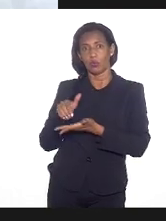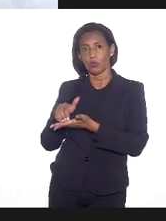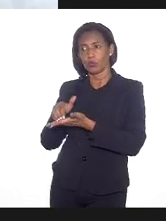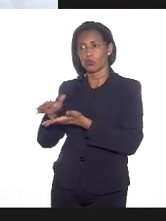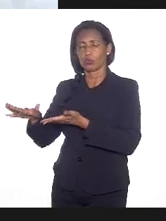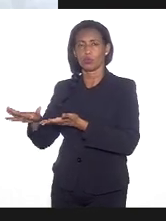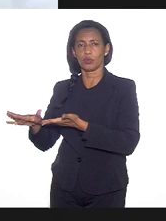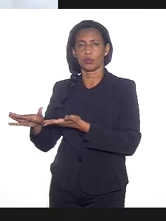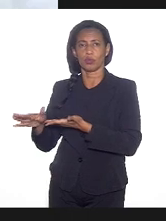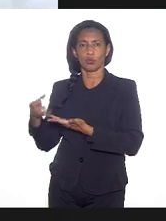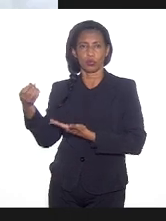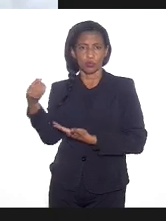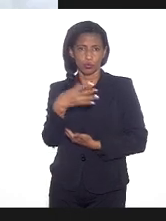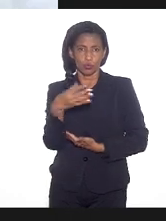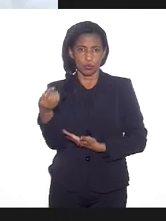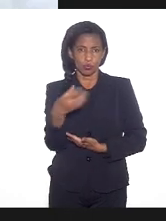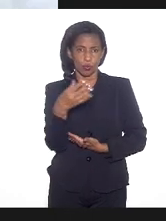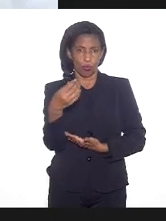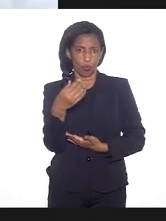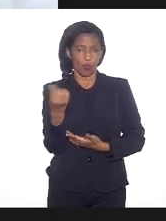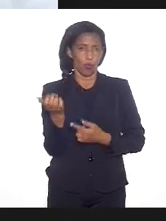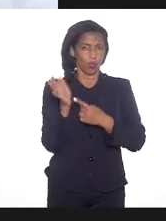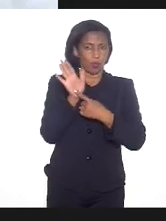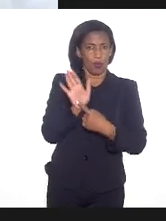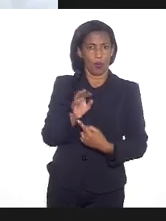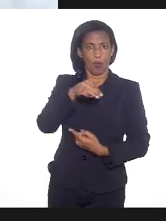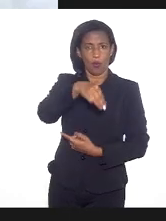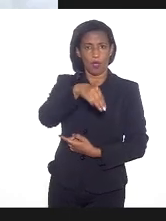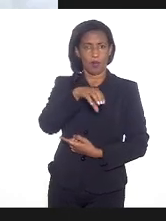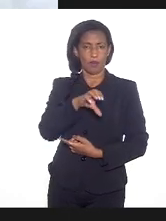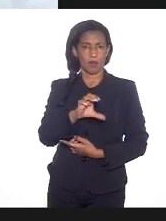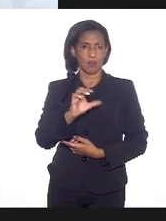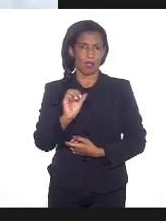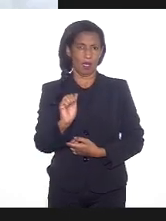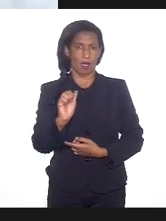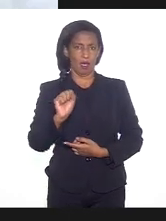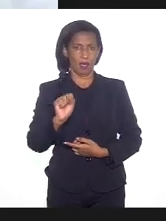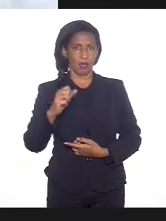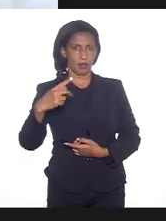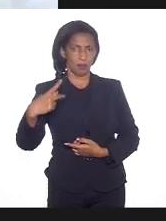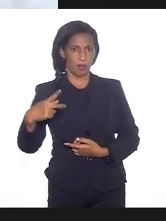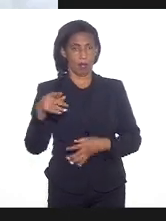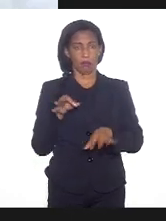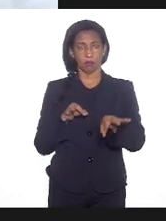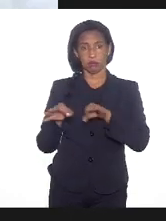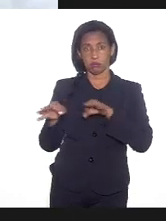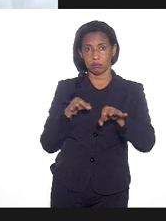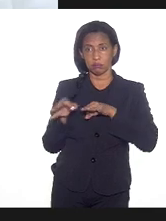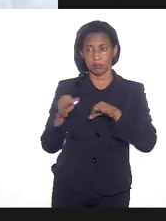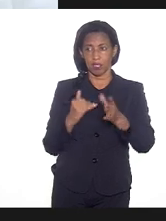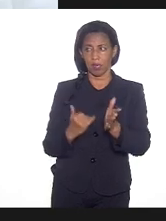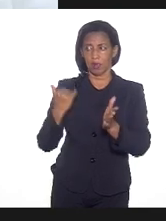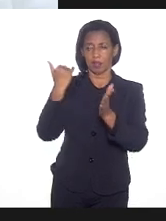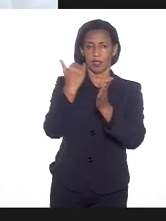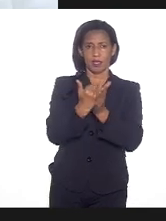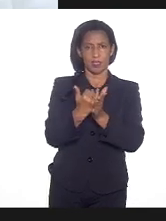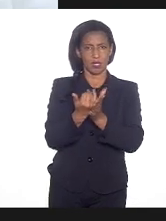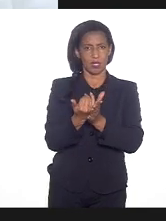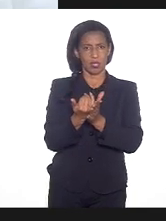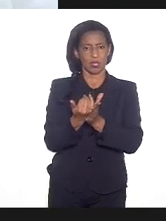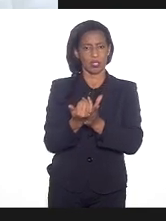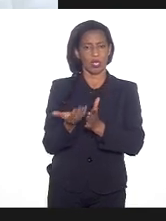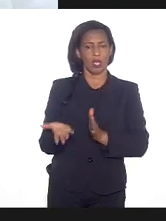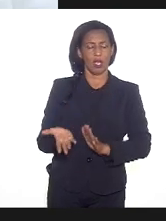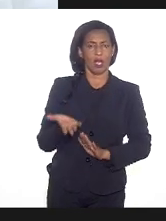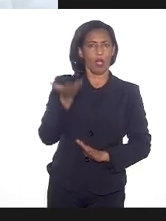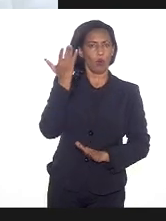entrantes, disposição oposta ao que apregou o MCA-SP, pressiona o plano a crescente aumento dos compromissos e